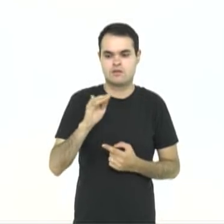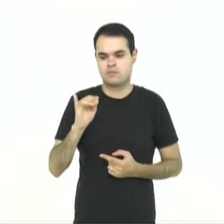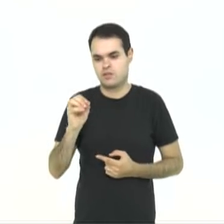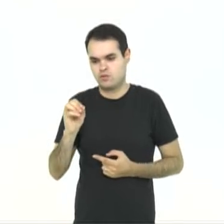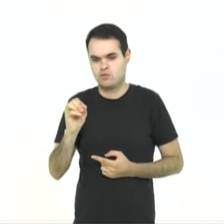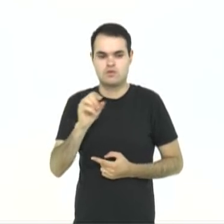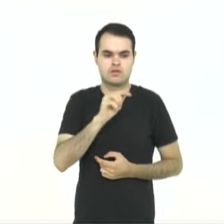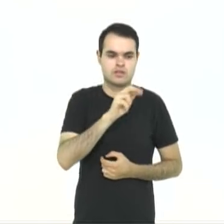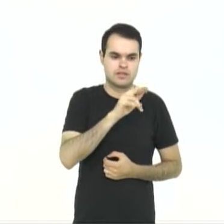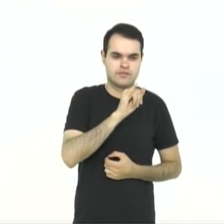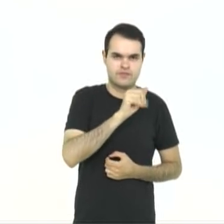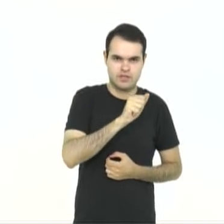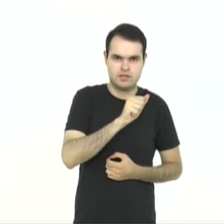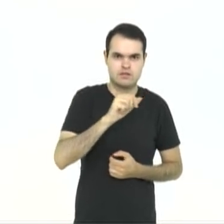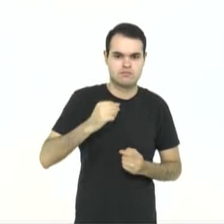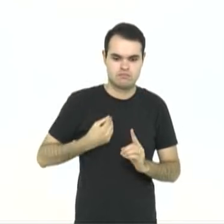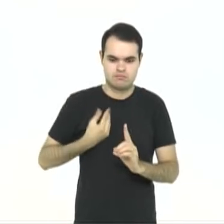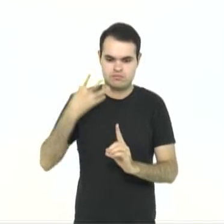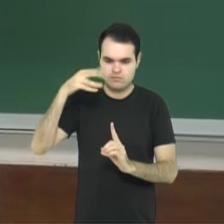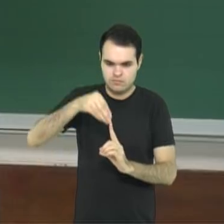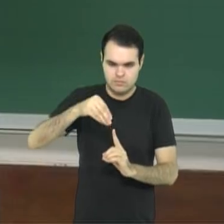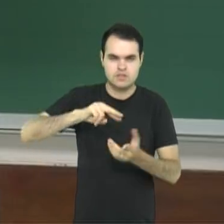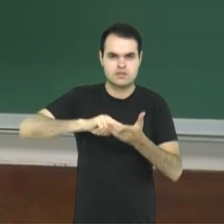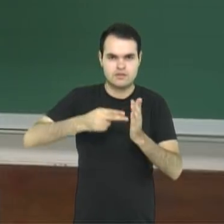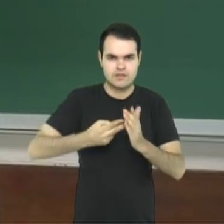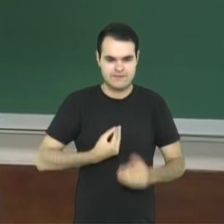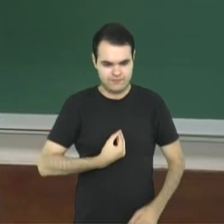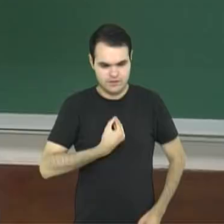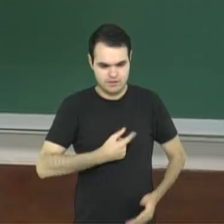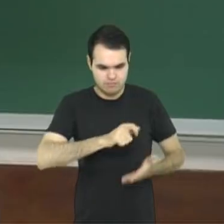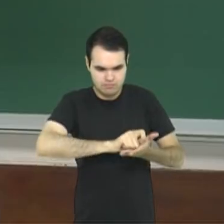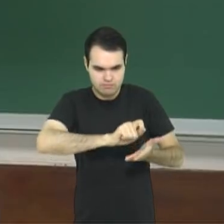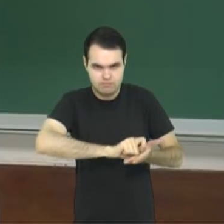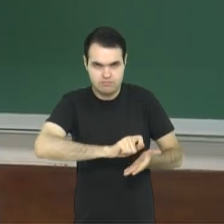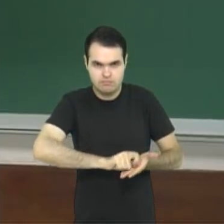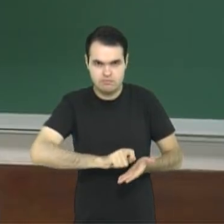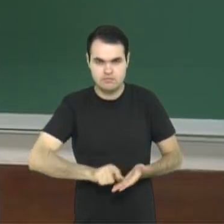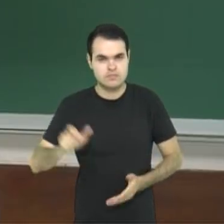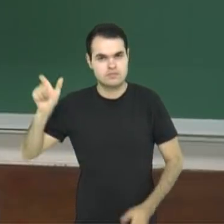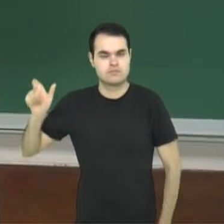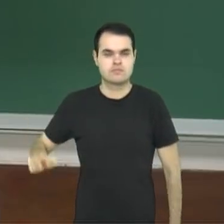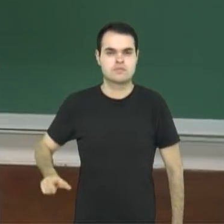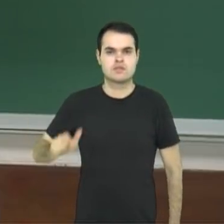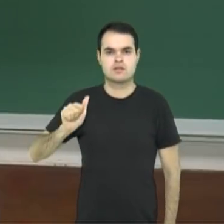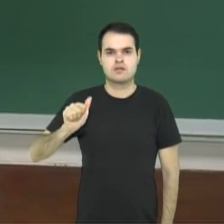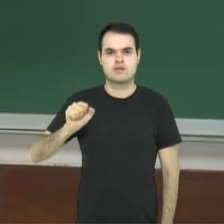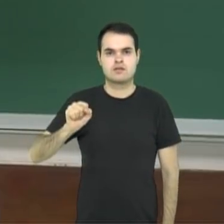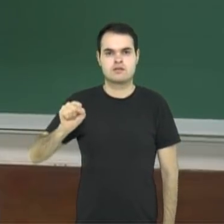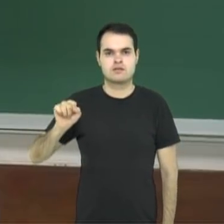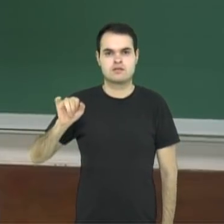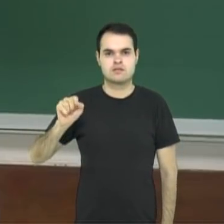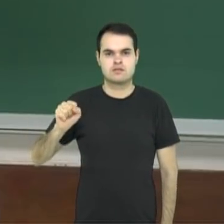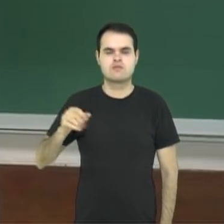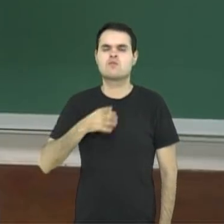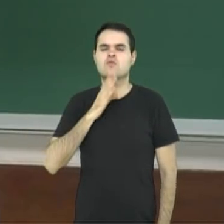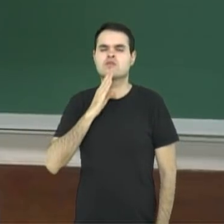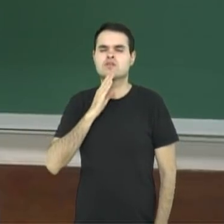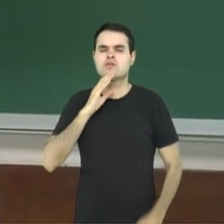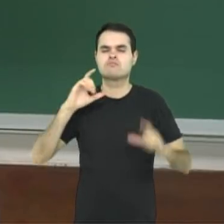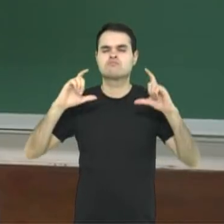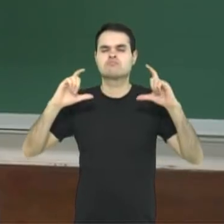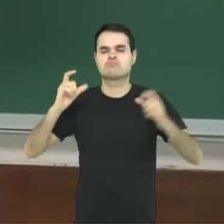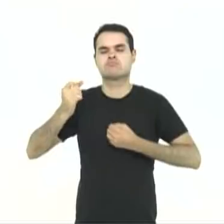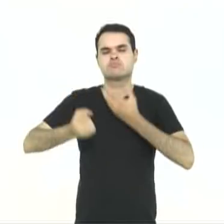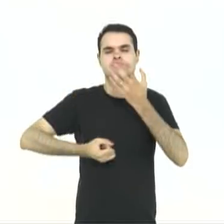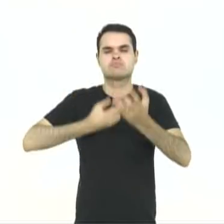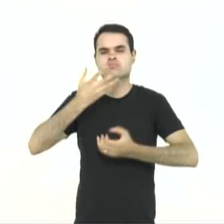biografia é a escrita da vida, no caso de alguém, né, no caso aqui do Machado de Assis. Vamos conhecer um poema dele, pessoal? Eu